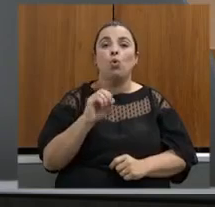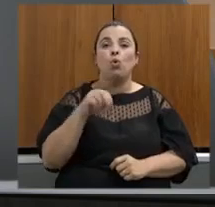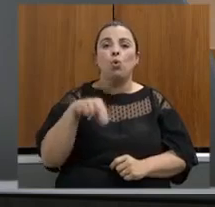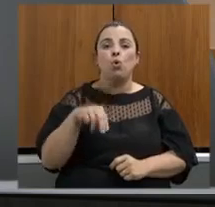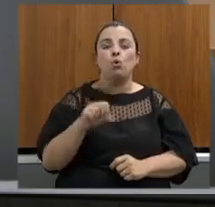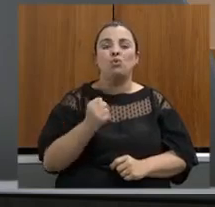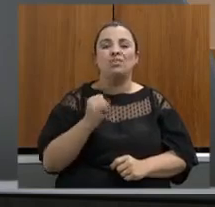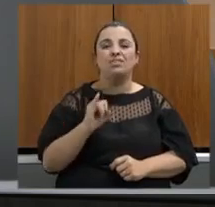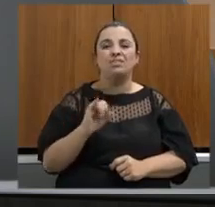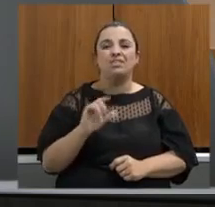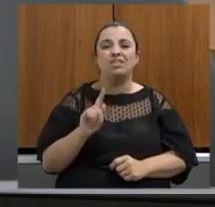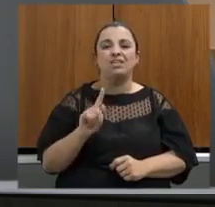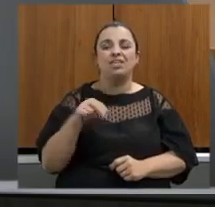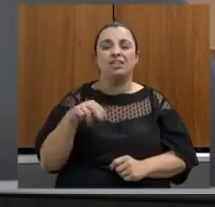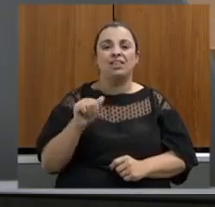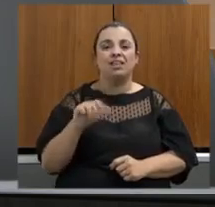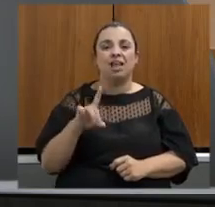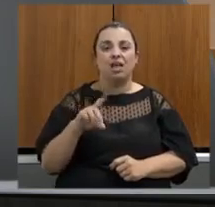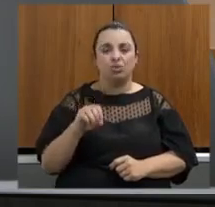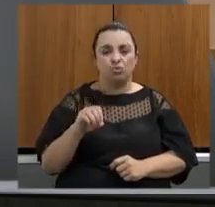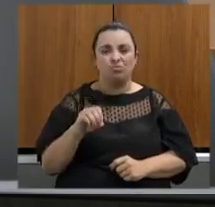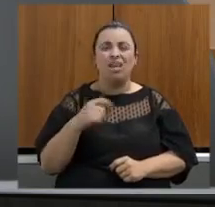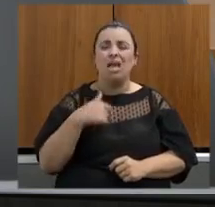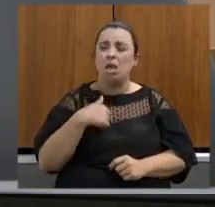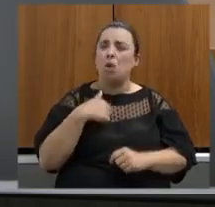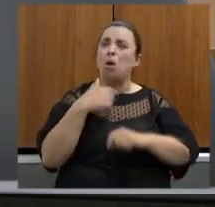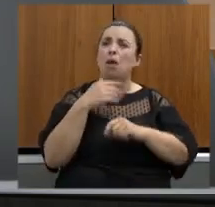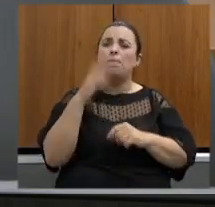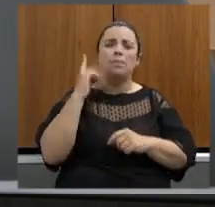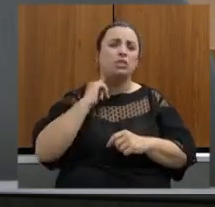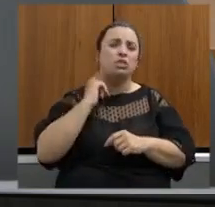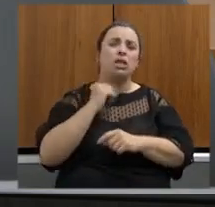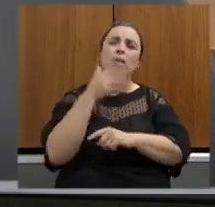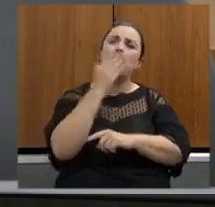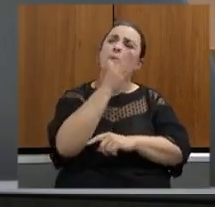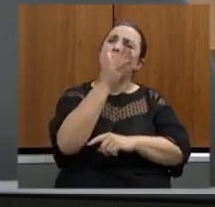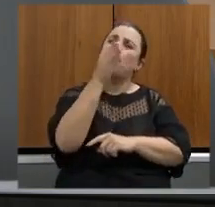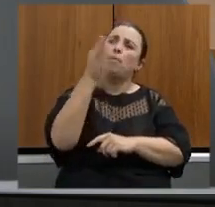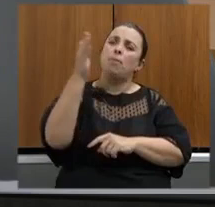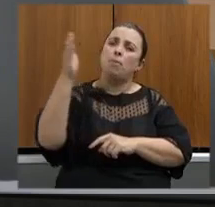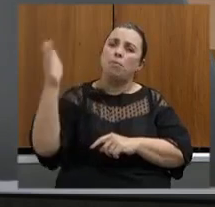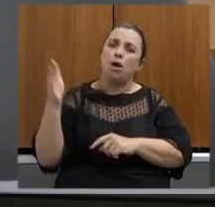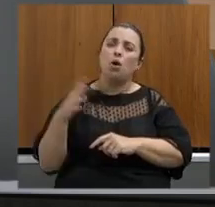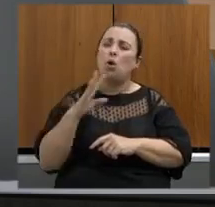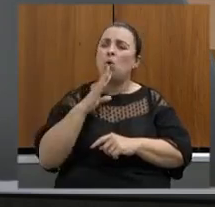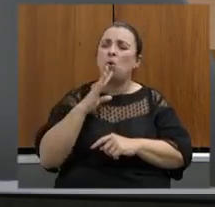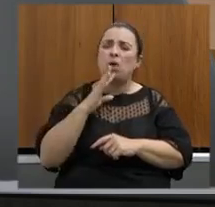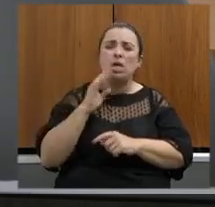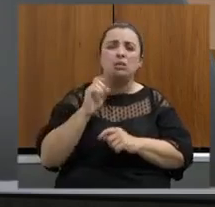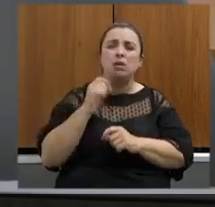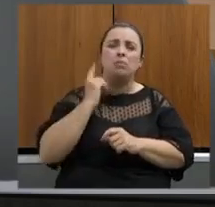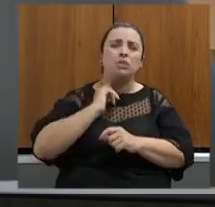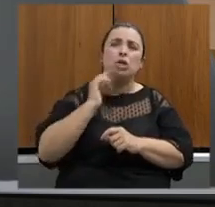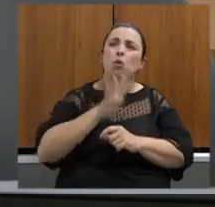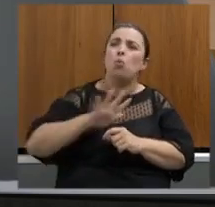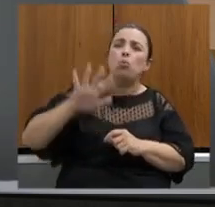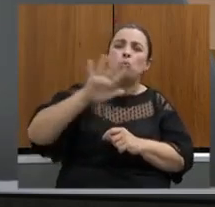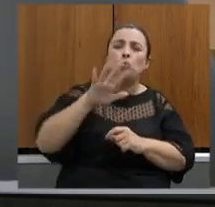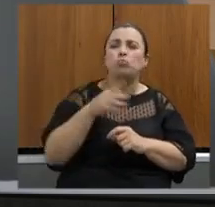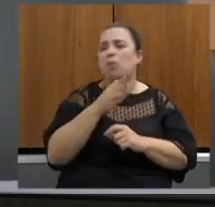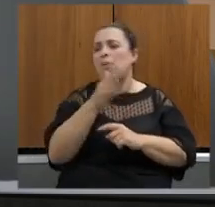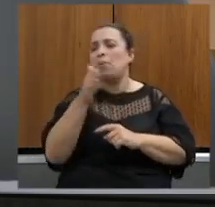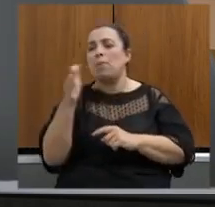eu que ando Minas Gerais inteiro inteiro conheço o estado inteiro eu vi de